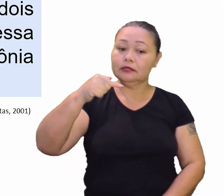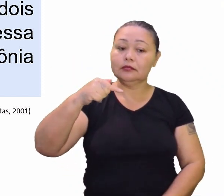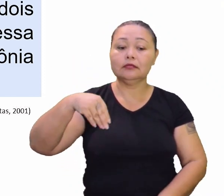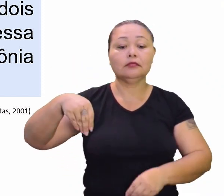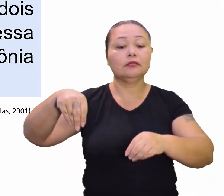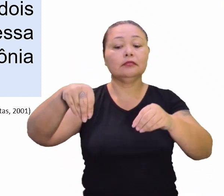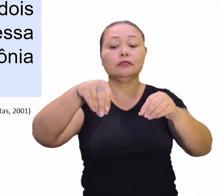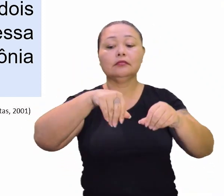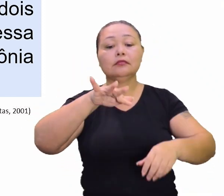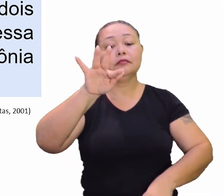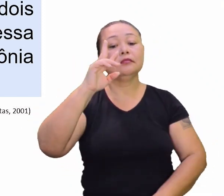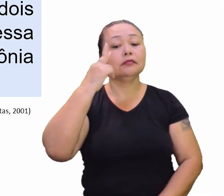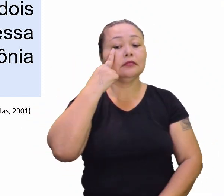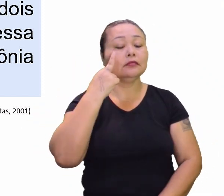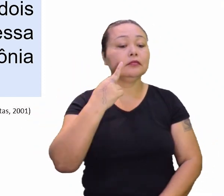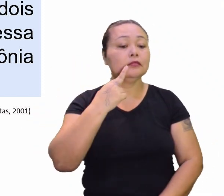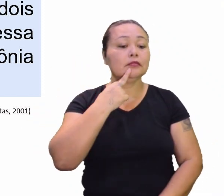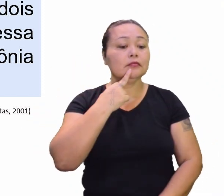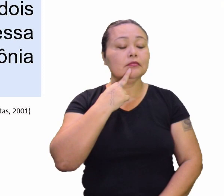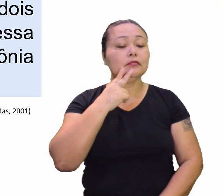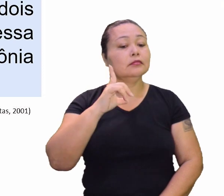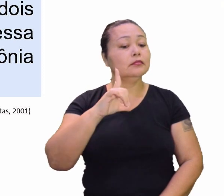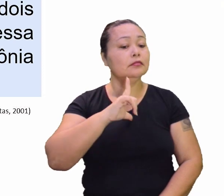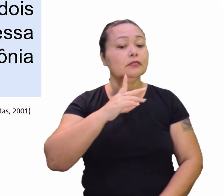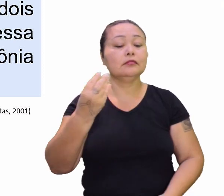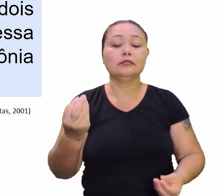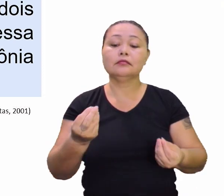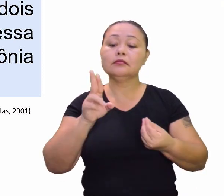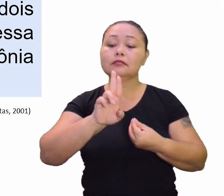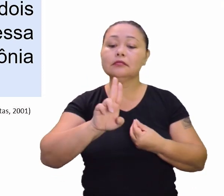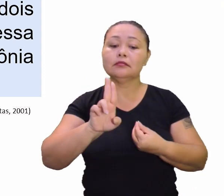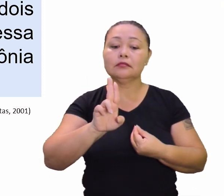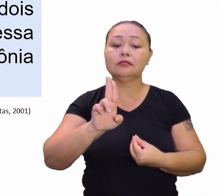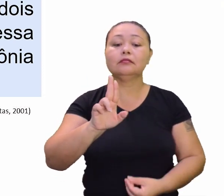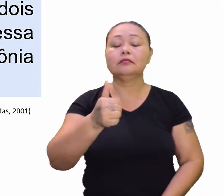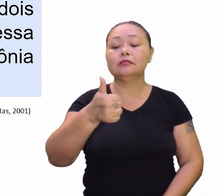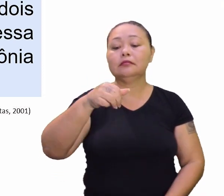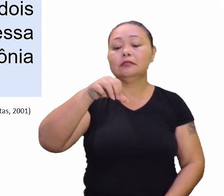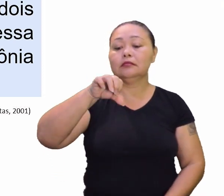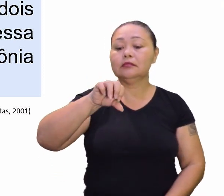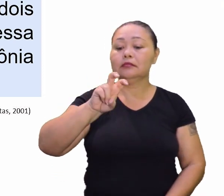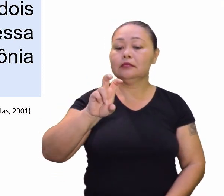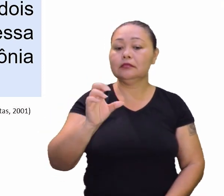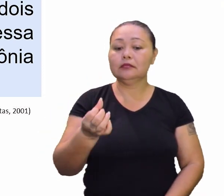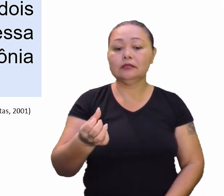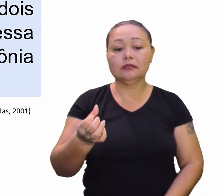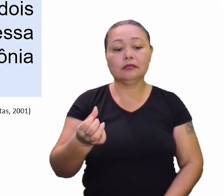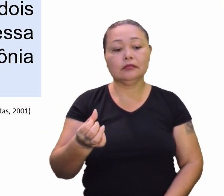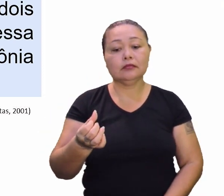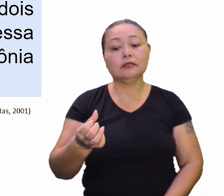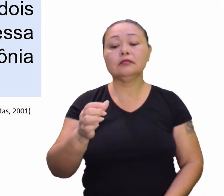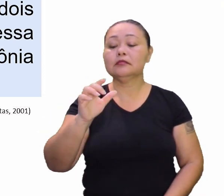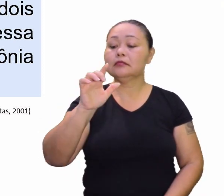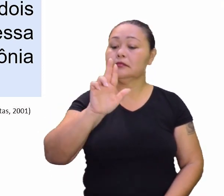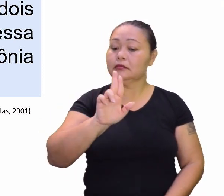o território de Rondônia, ele tinha a denominação, lá em 1956,